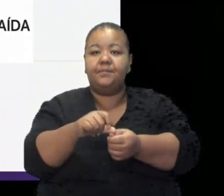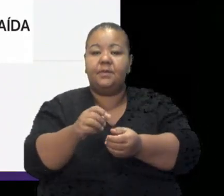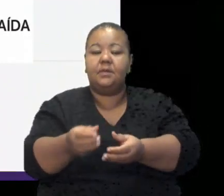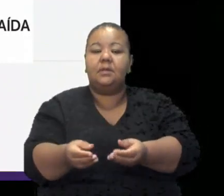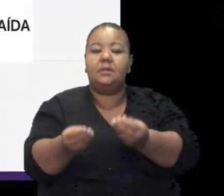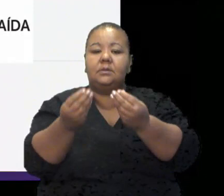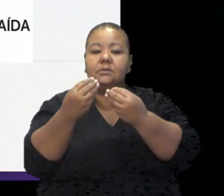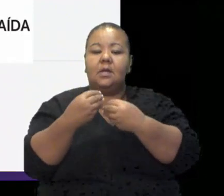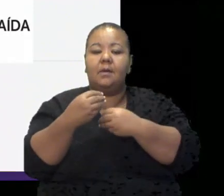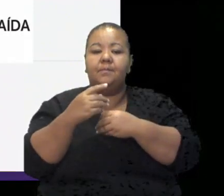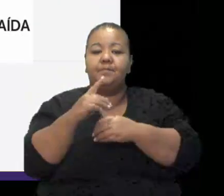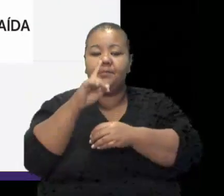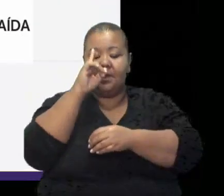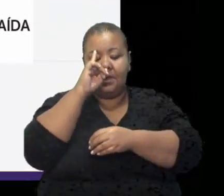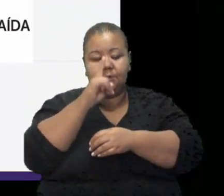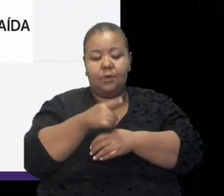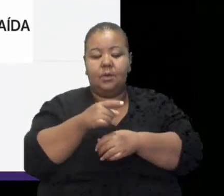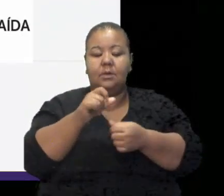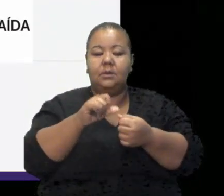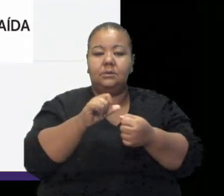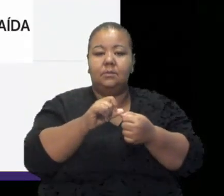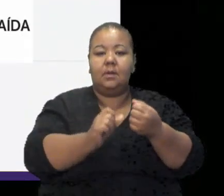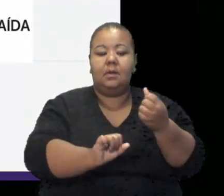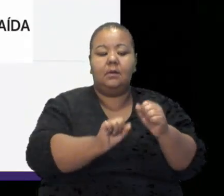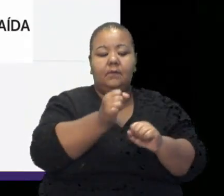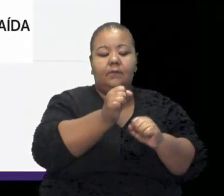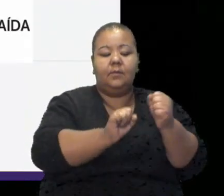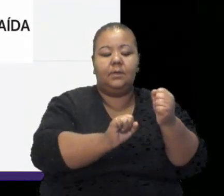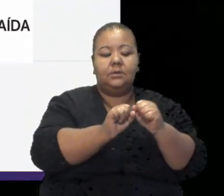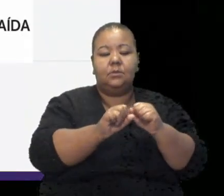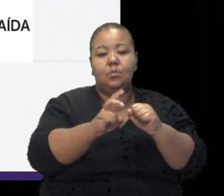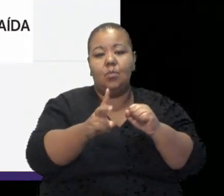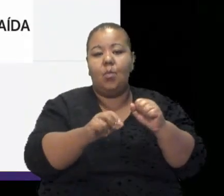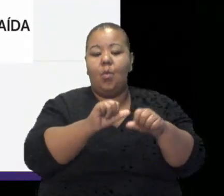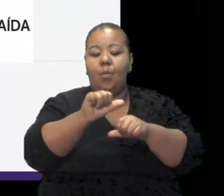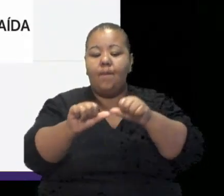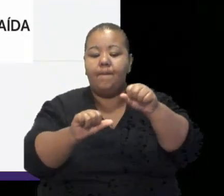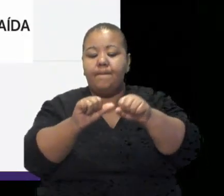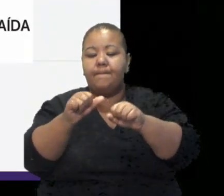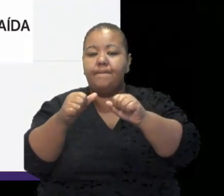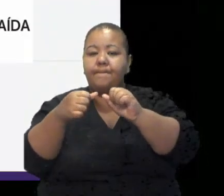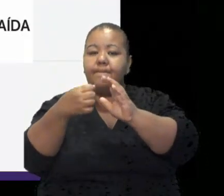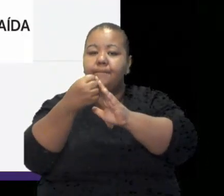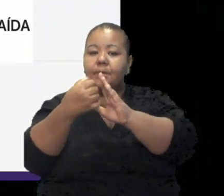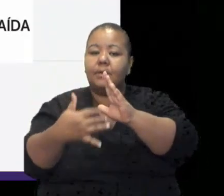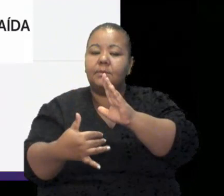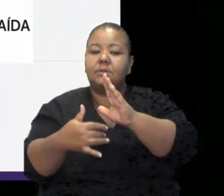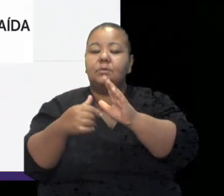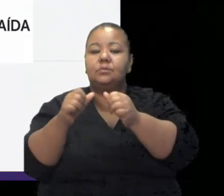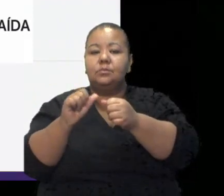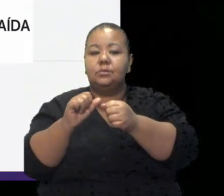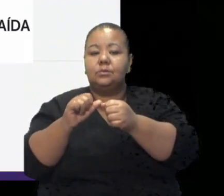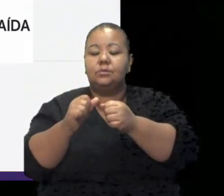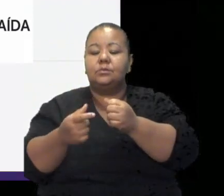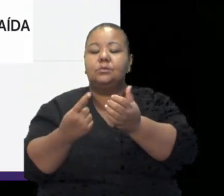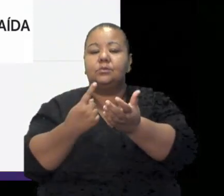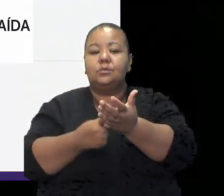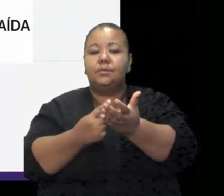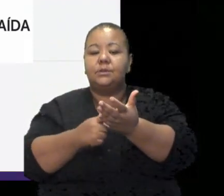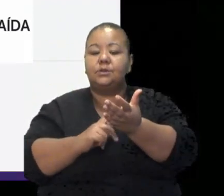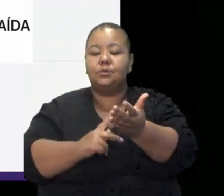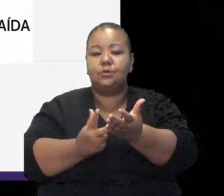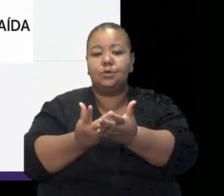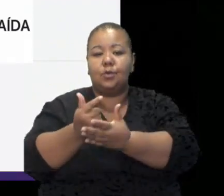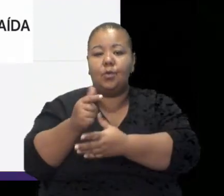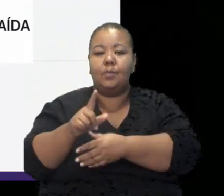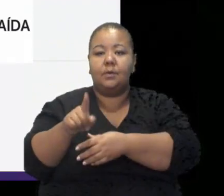dar as ordens para fabricação ou reprogramação da produção, os pedidos de compra, replanejamento